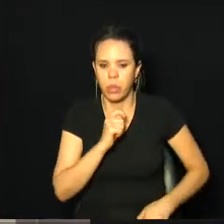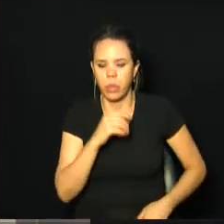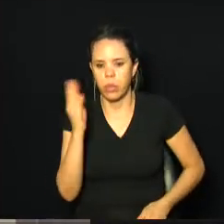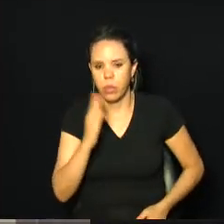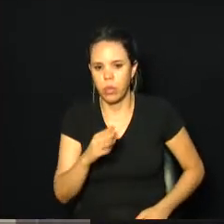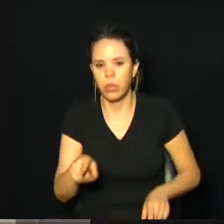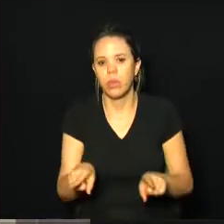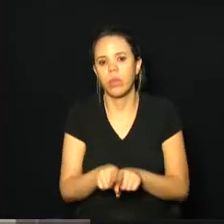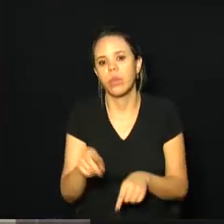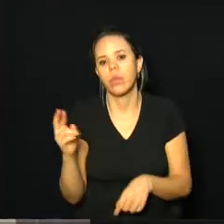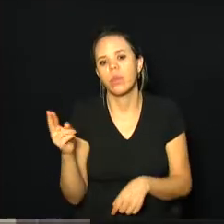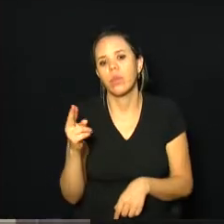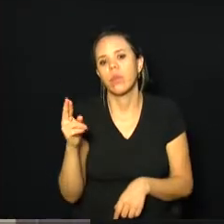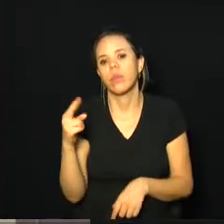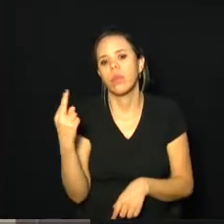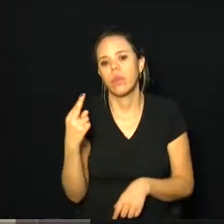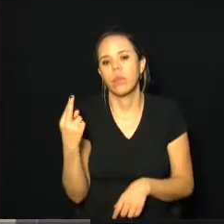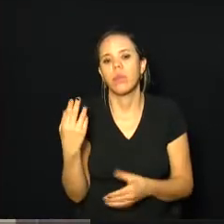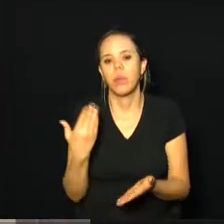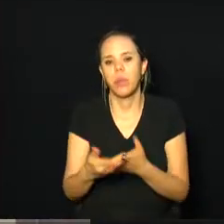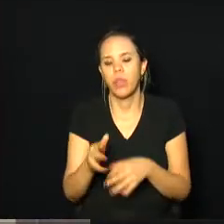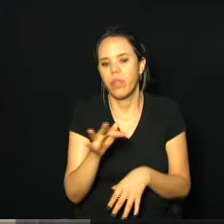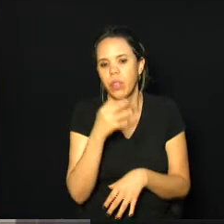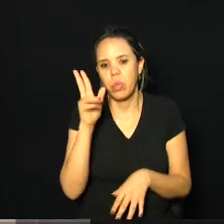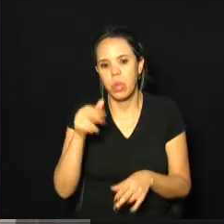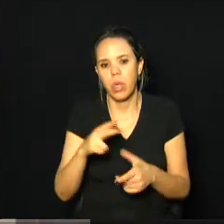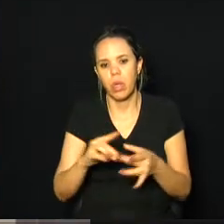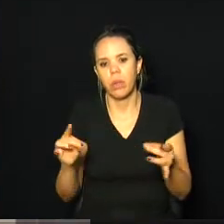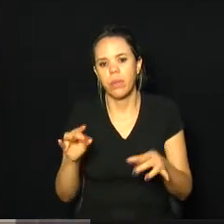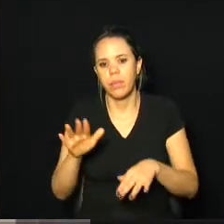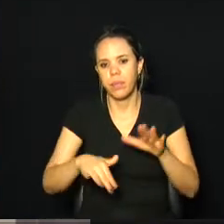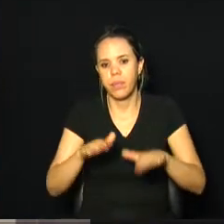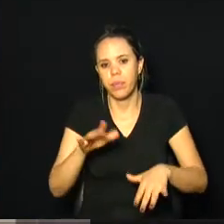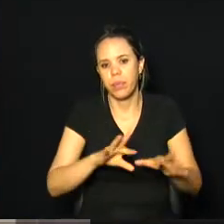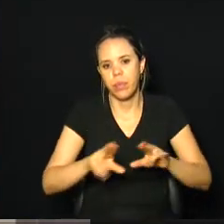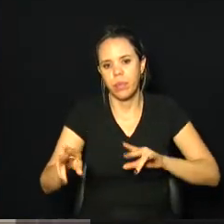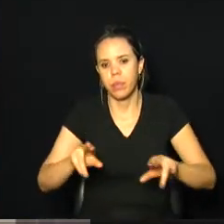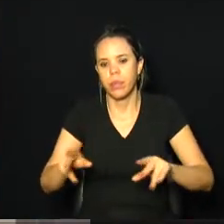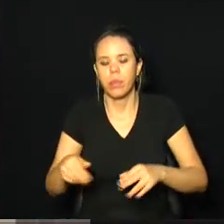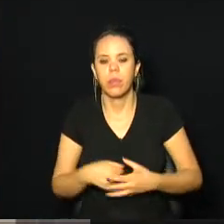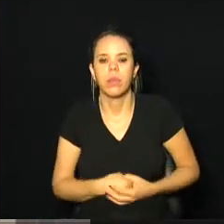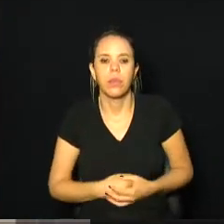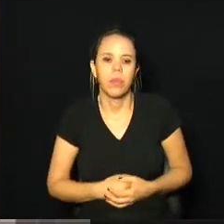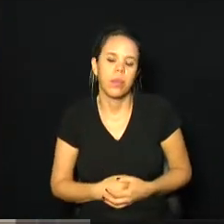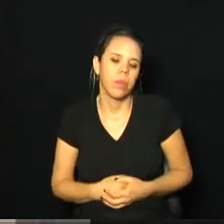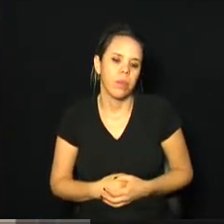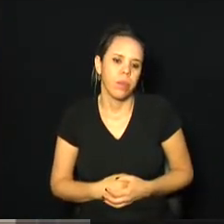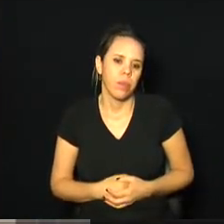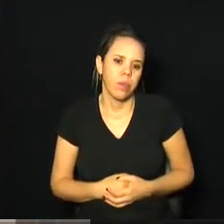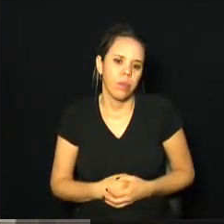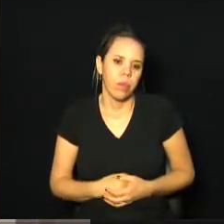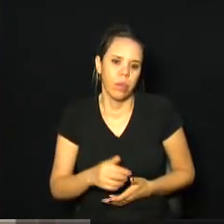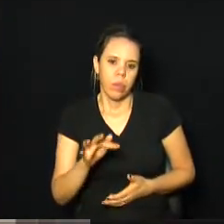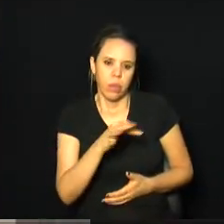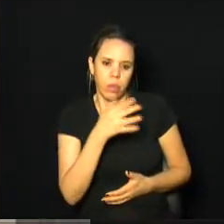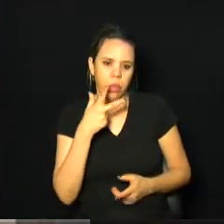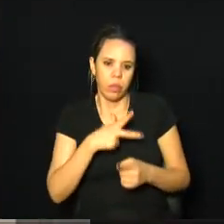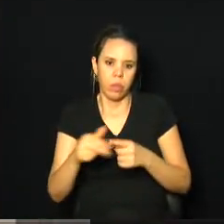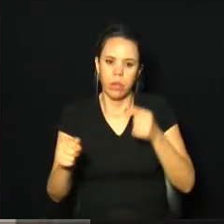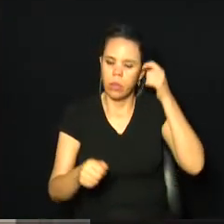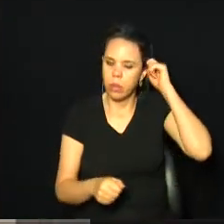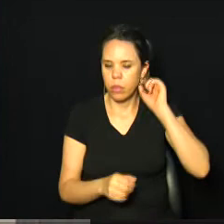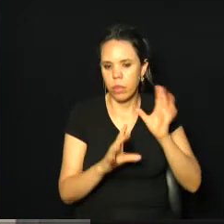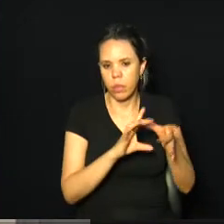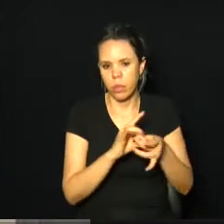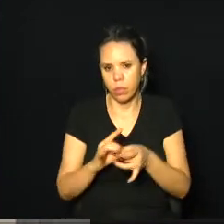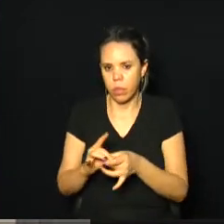não perdeu para a França, que nunca tinha sido campeão olímpico. Tudo é um ciclo meio diferenciado, né? Então a França acabou de ganhar uma Olimpíada e sai